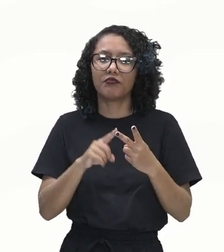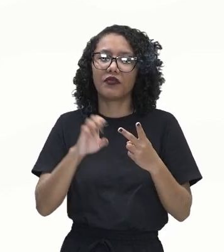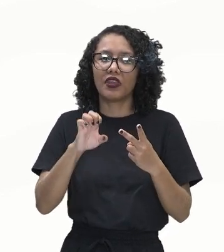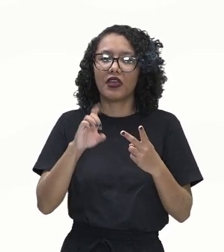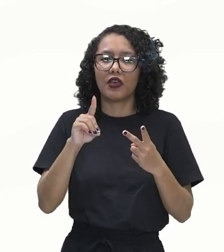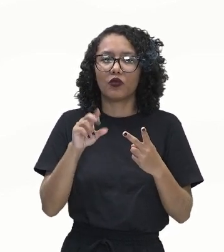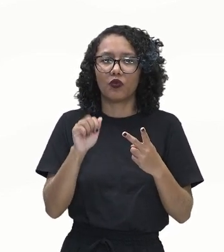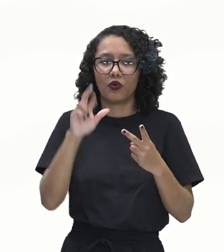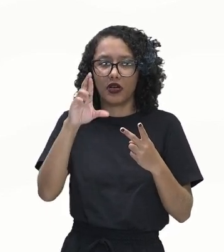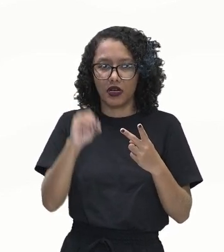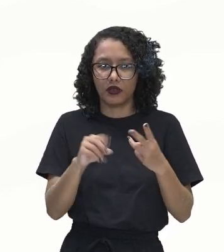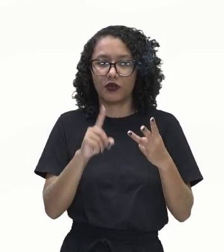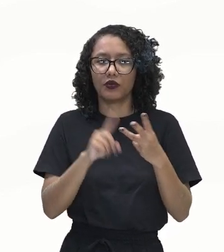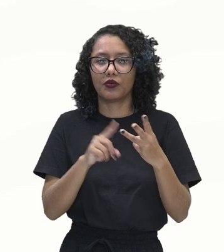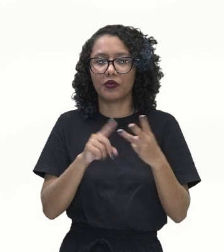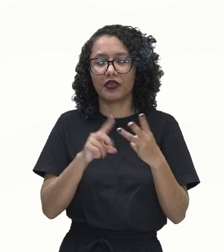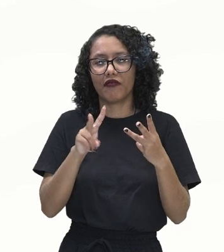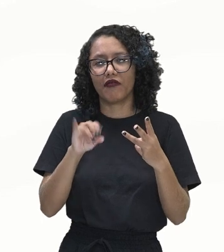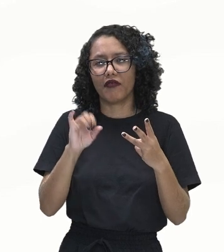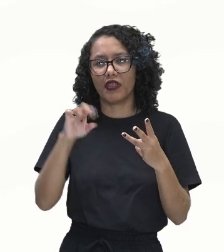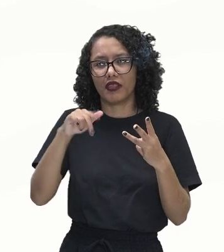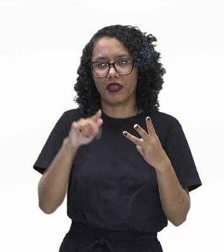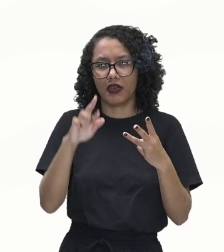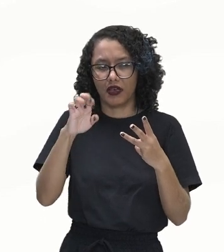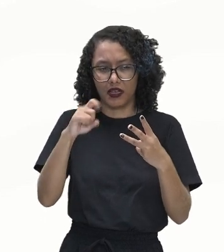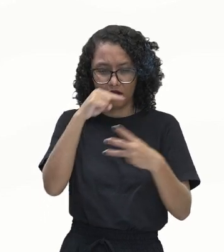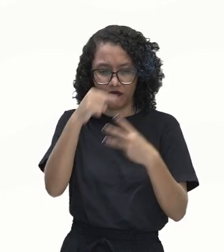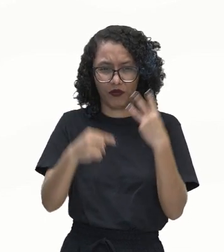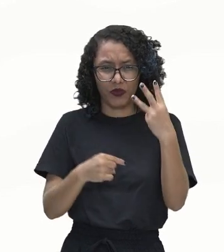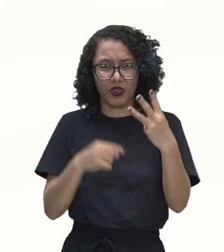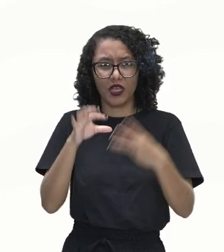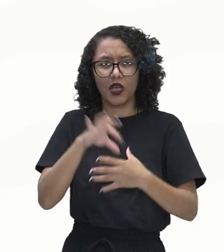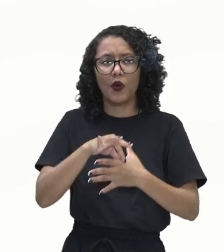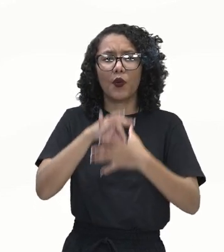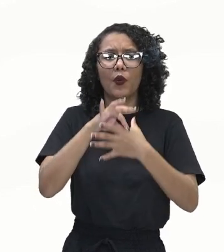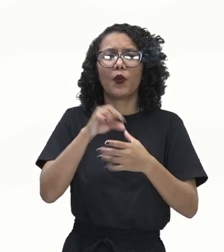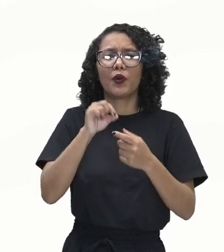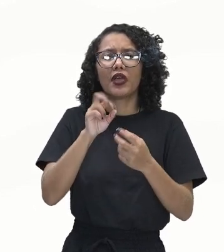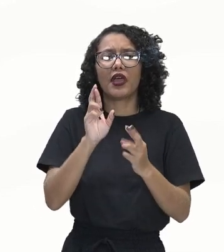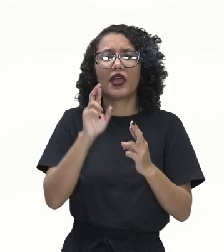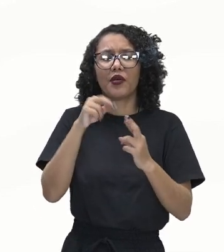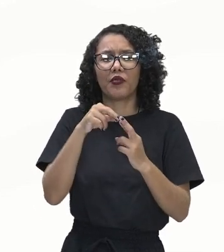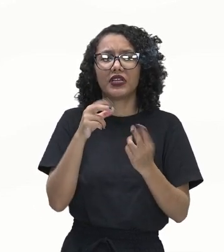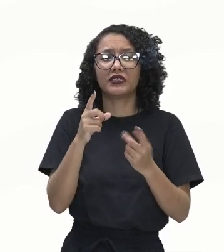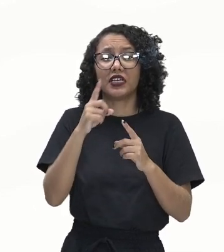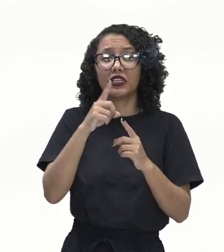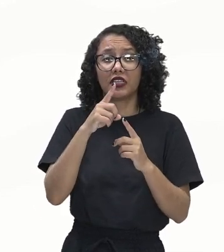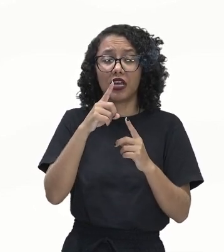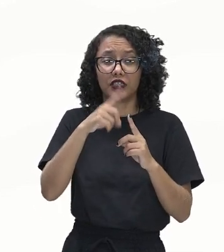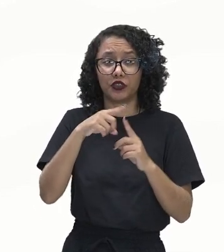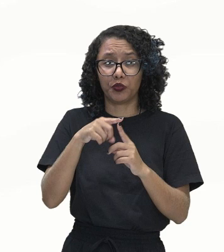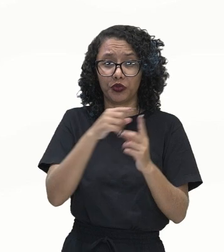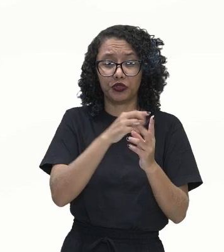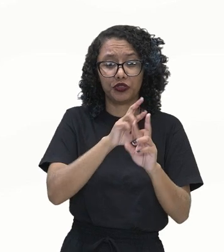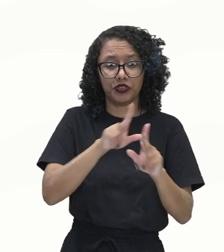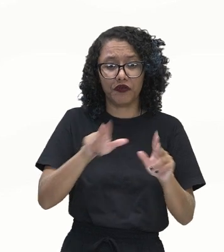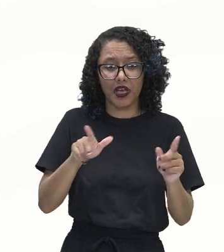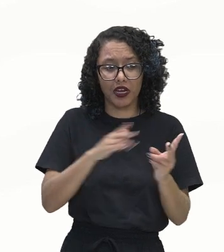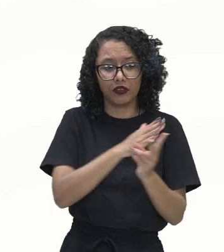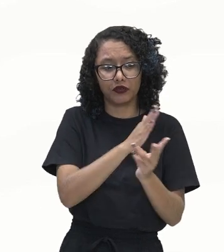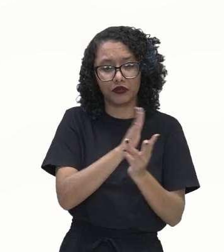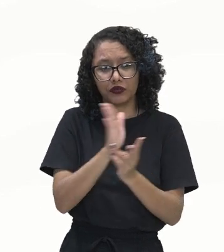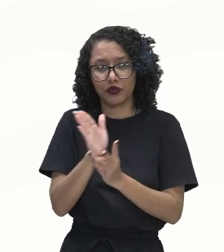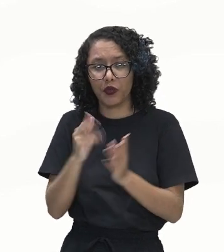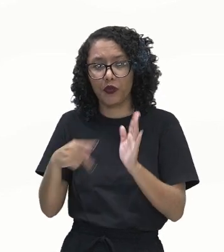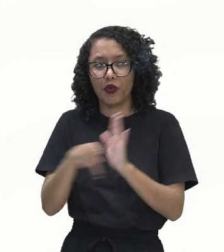Francisco Vinagre. Esses líderes, eles representam diferentes vertentes desse movimento, que vai contar com